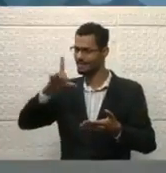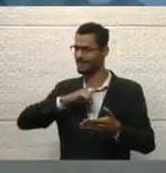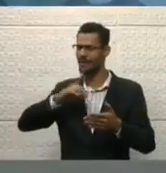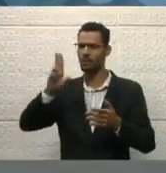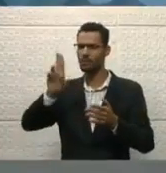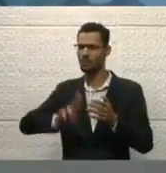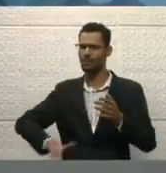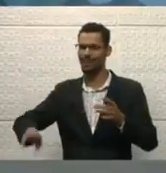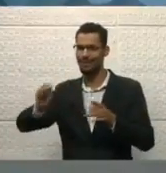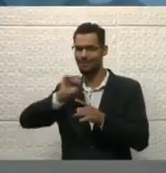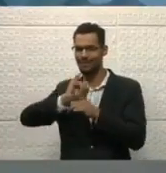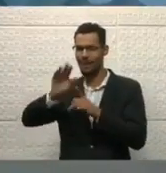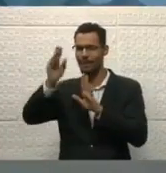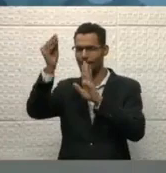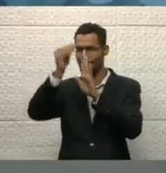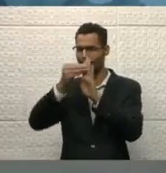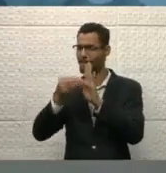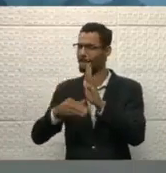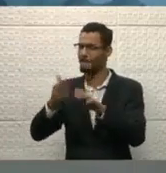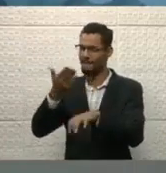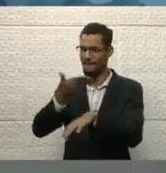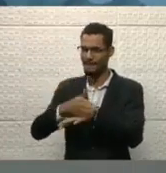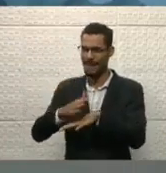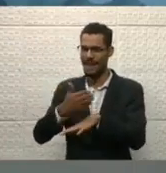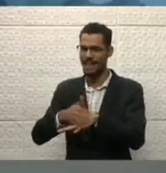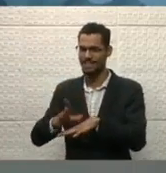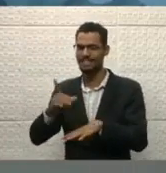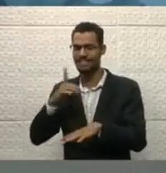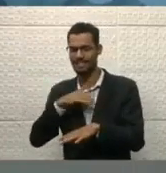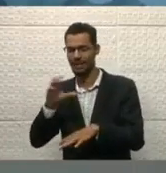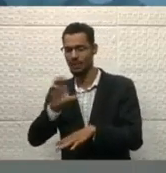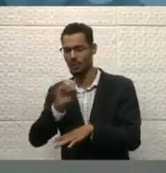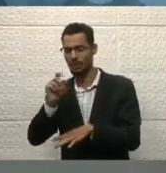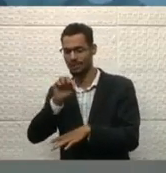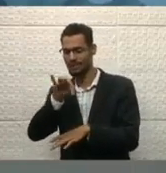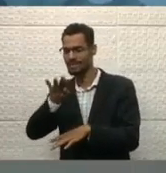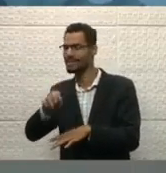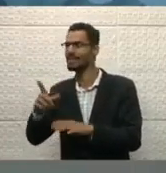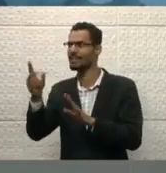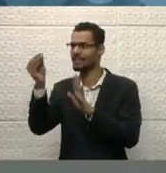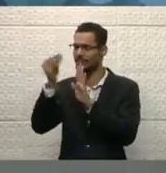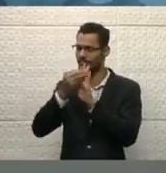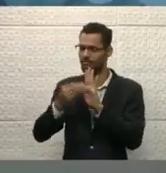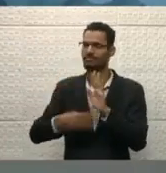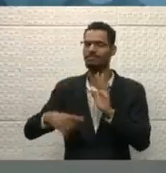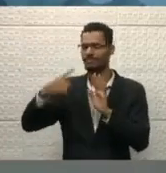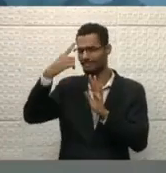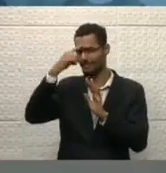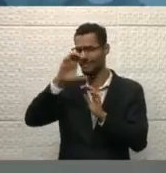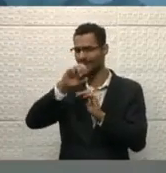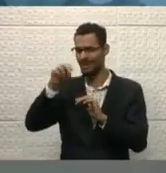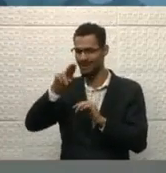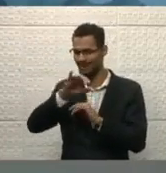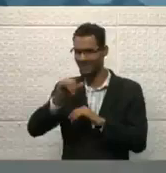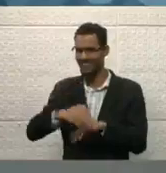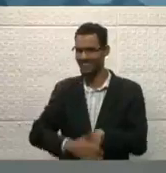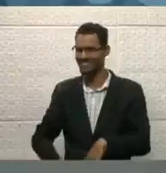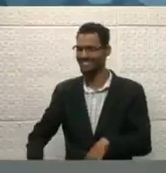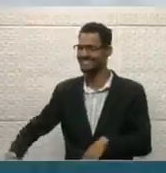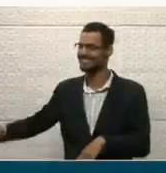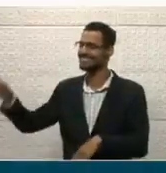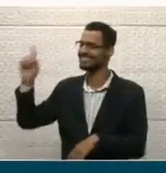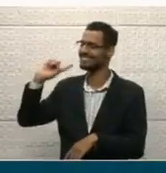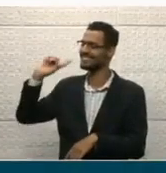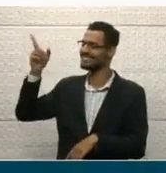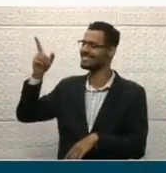empregar aquela prática de se identificar coeficientes e construir a matriz canônica. Então, vamos ao